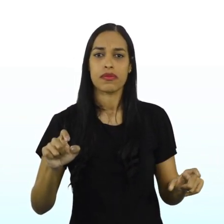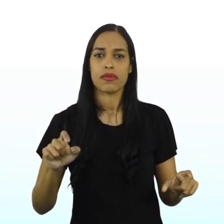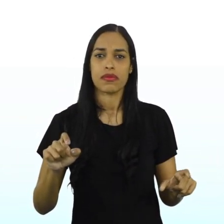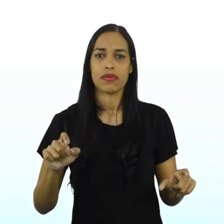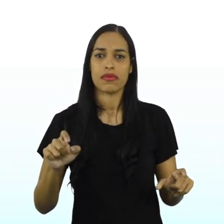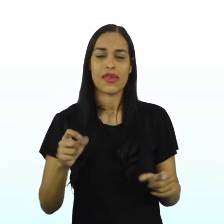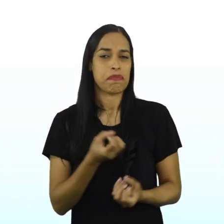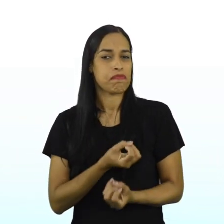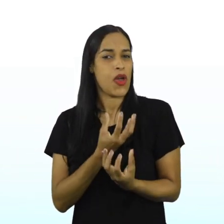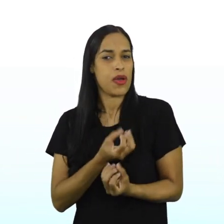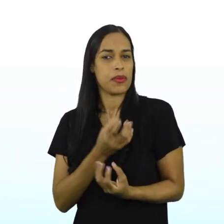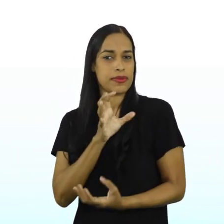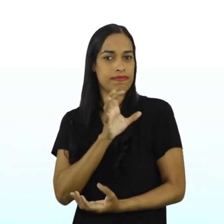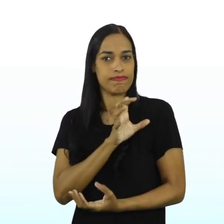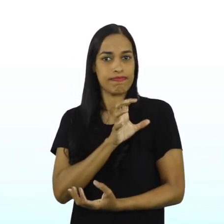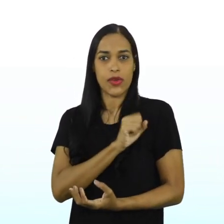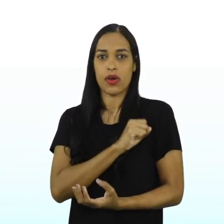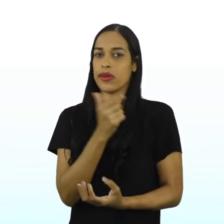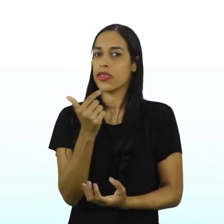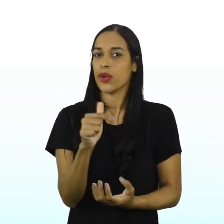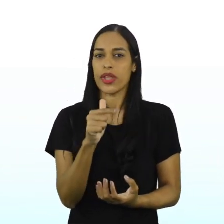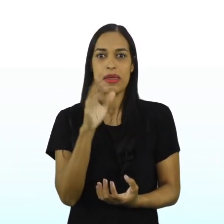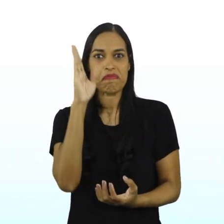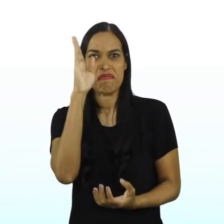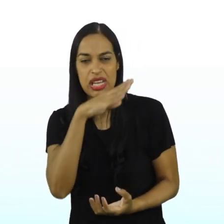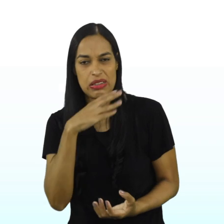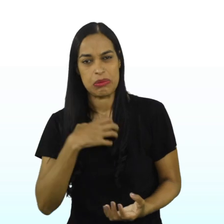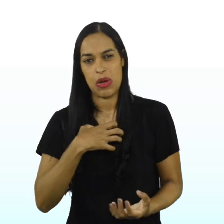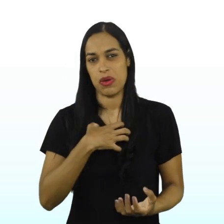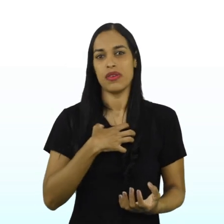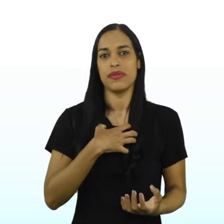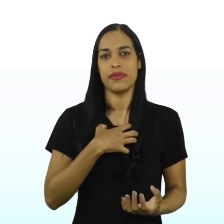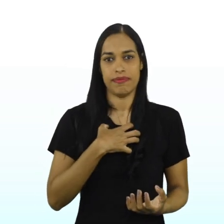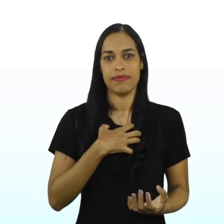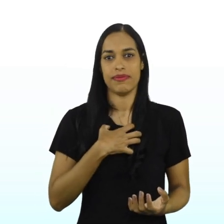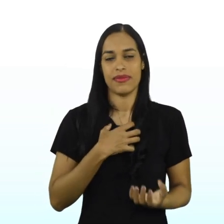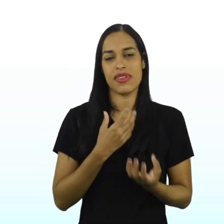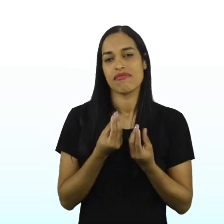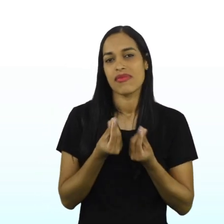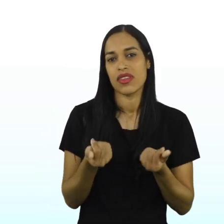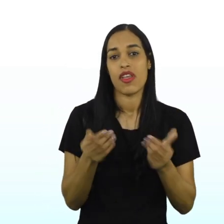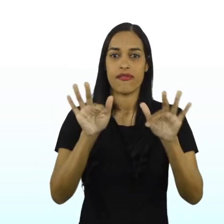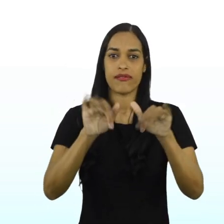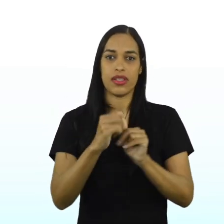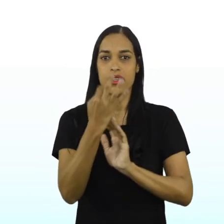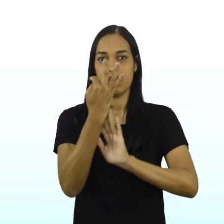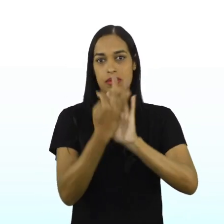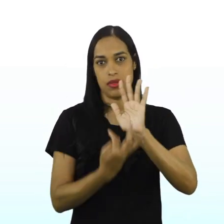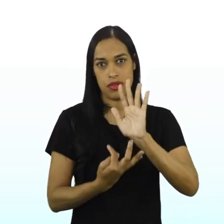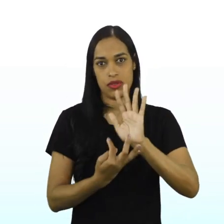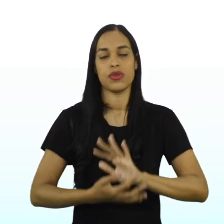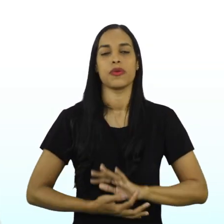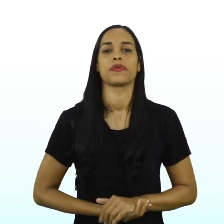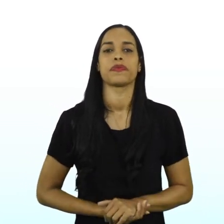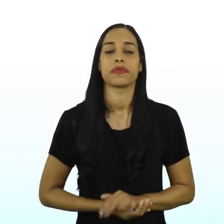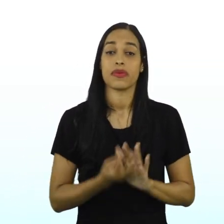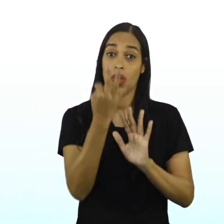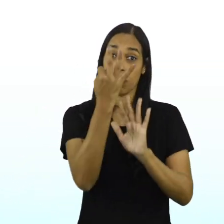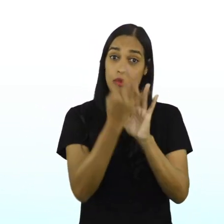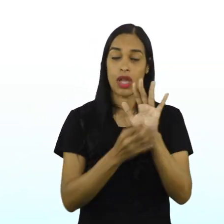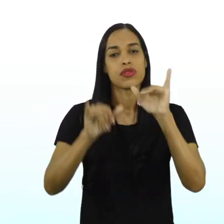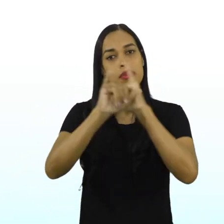Serenata de amor, não tem mau humor que resista. Finaliza o texto aí, tá? Isso é um